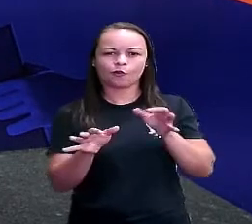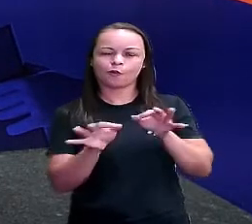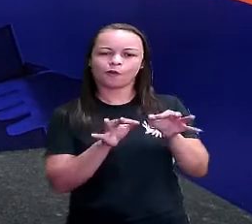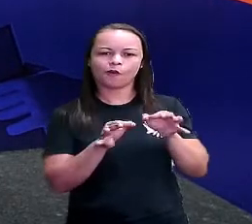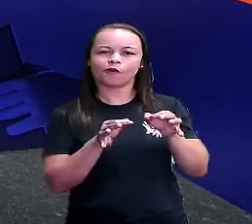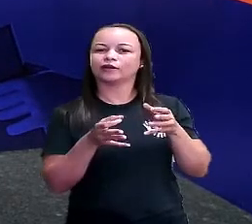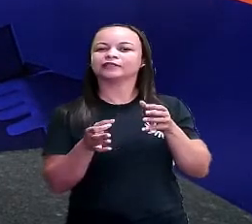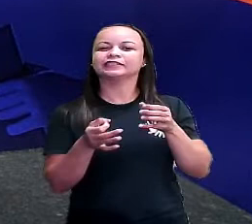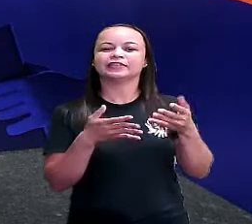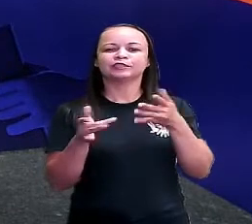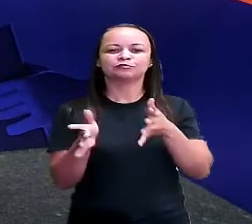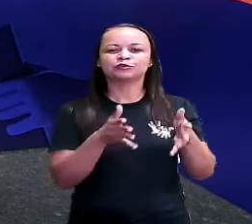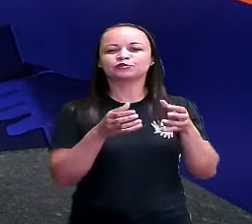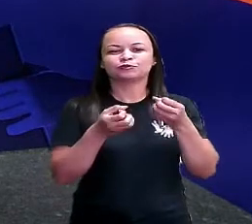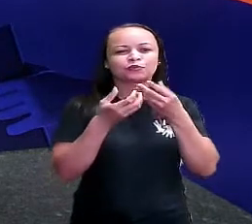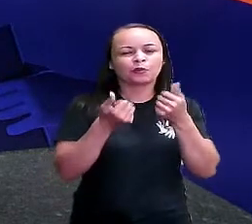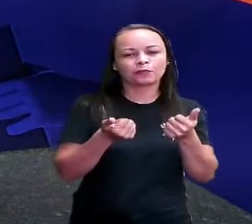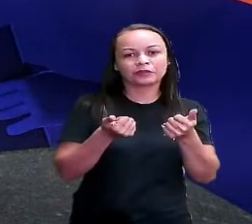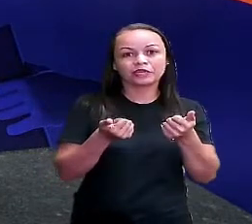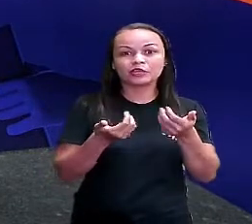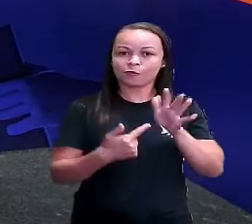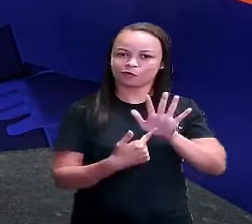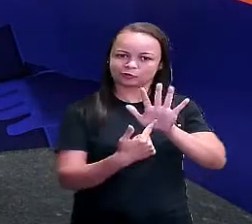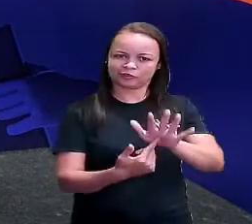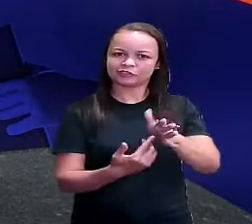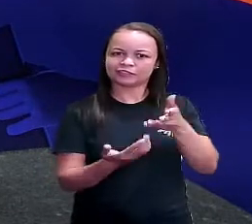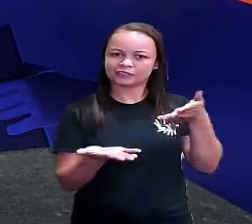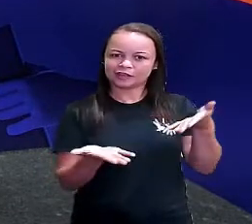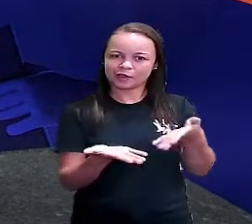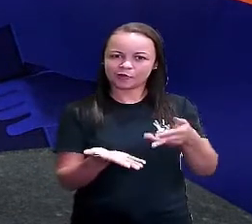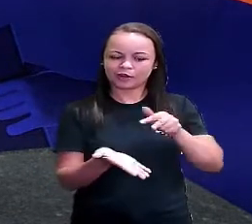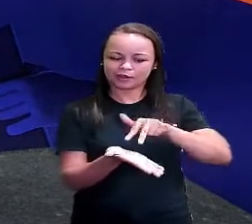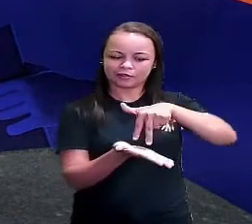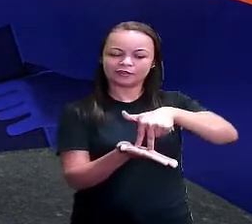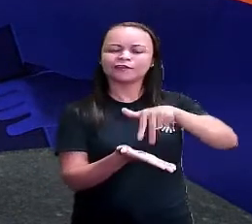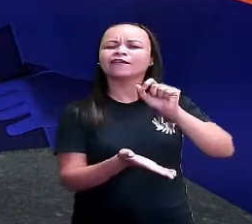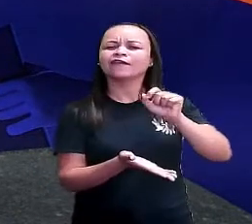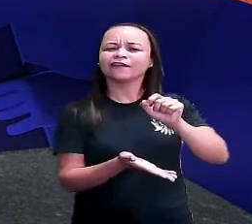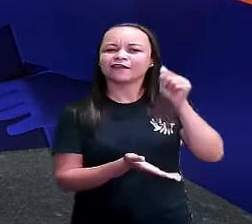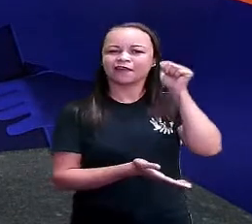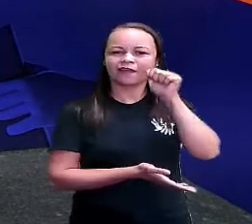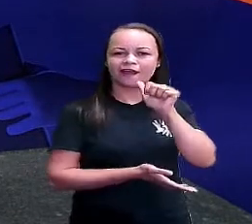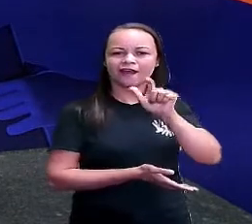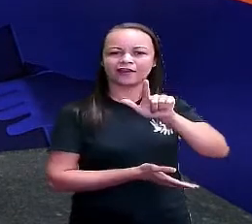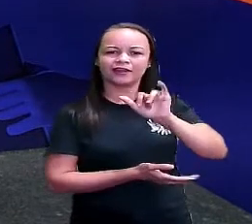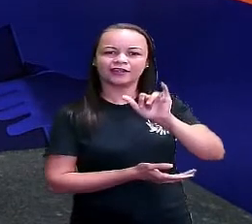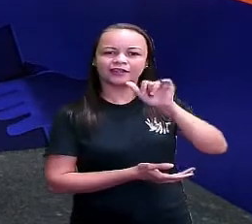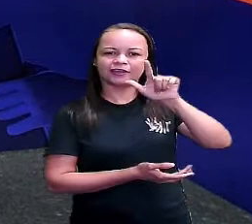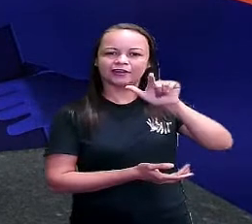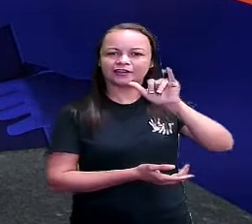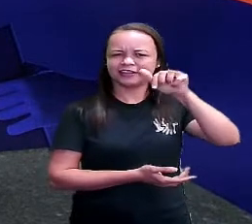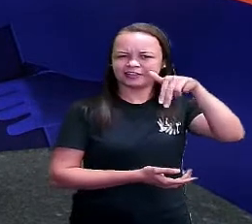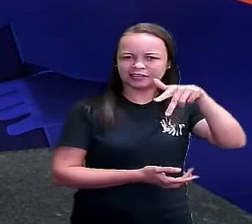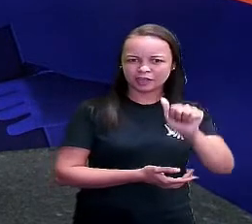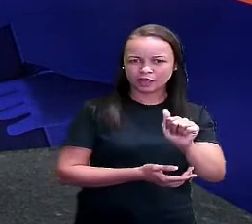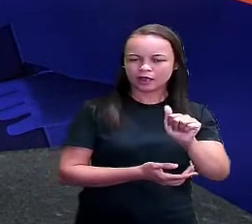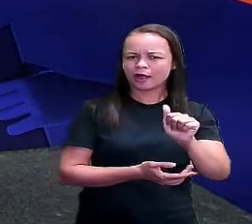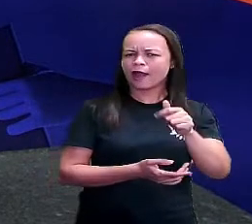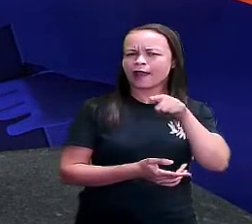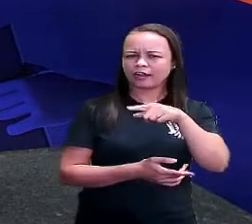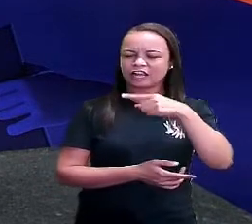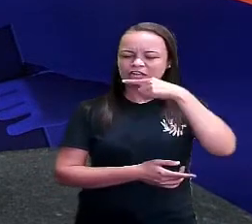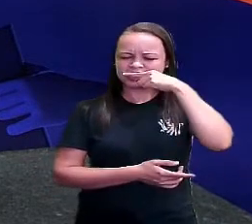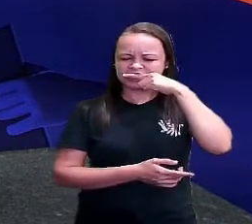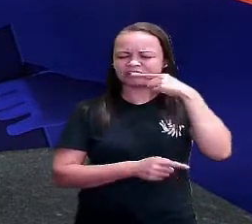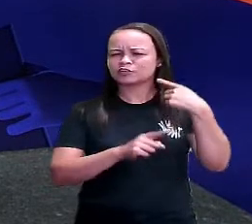quem? A Lilinha! Pois é, ela ficou morrendo de inveja porque o Eurico veio da última vez. Então agora ela